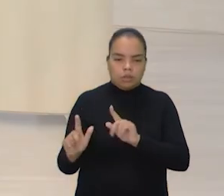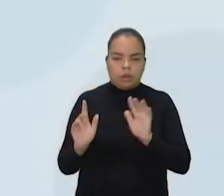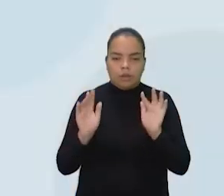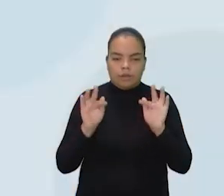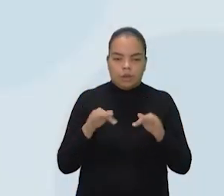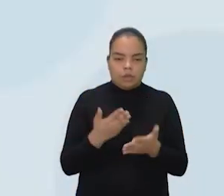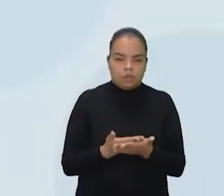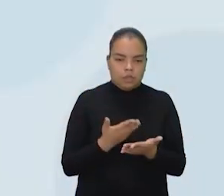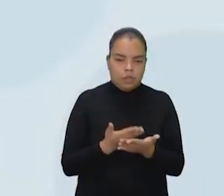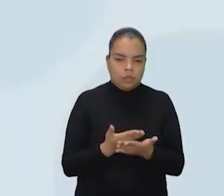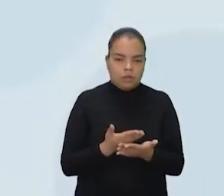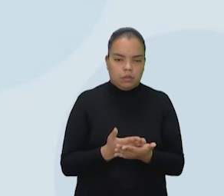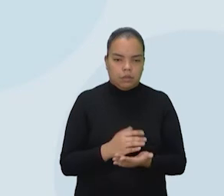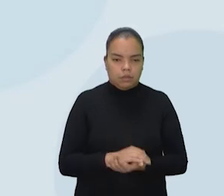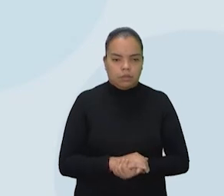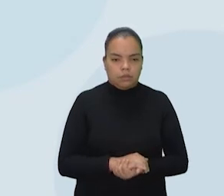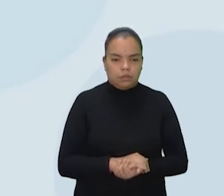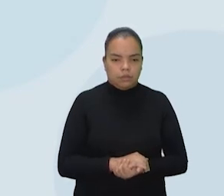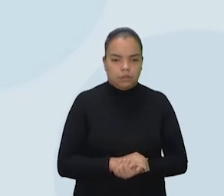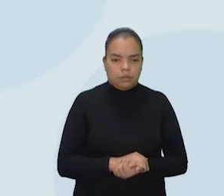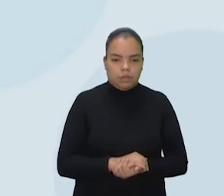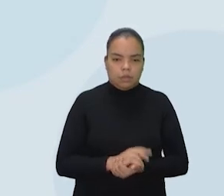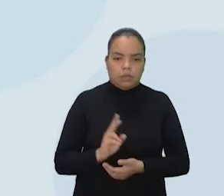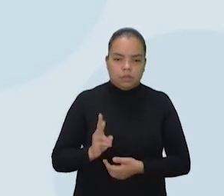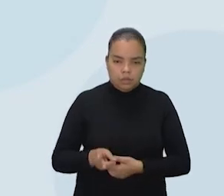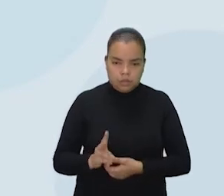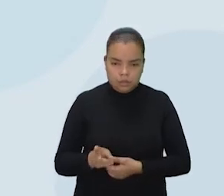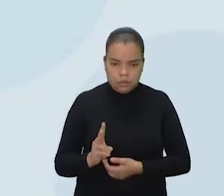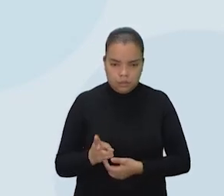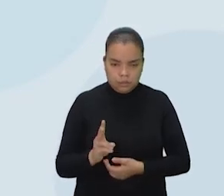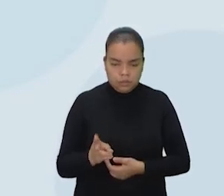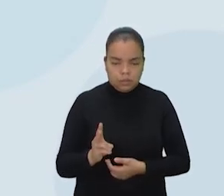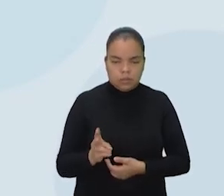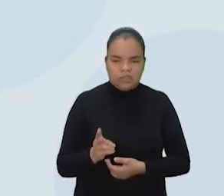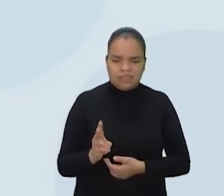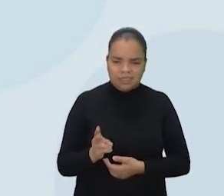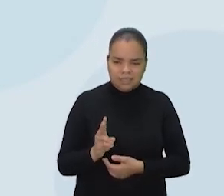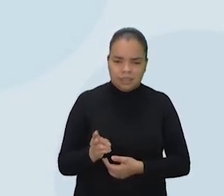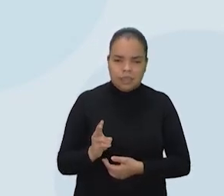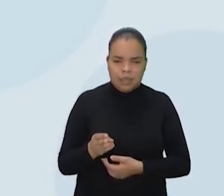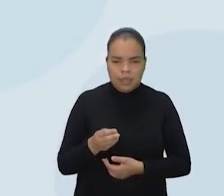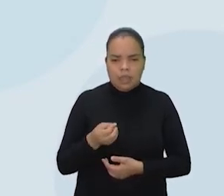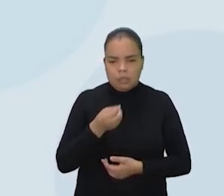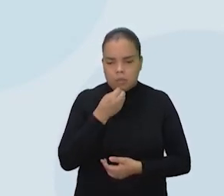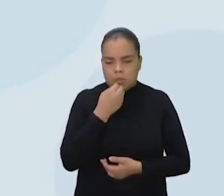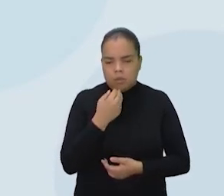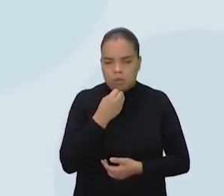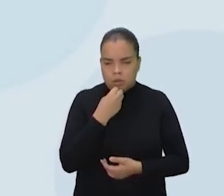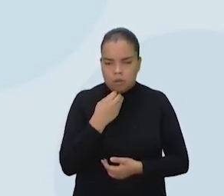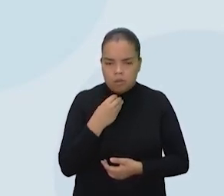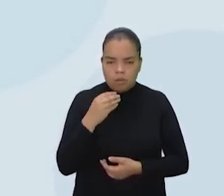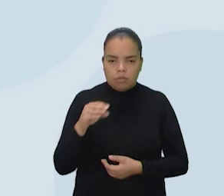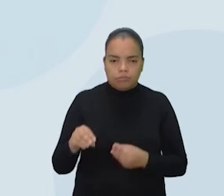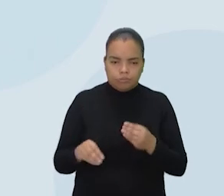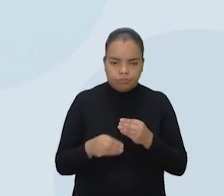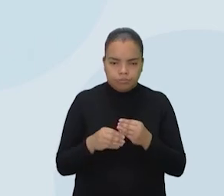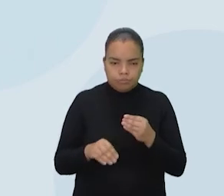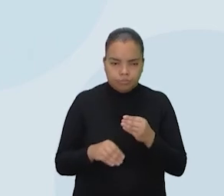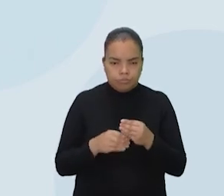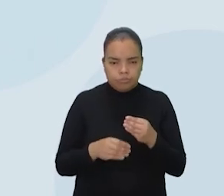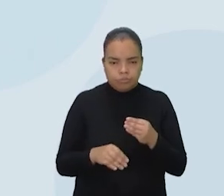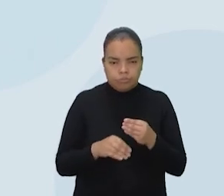aula. Aí, ó, mantenha seu diário de bordo atualizado, né? Nós vamos colocar aqui